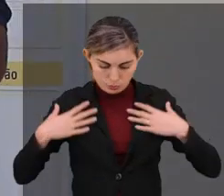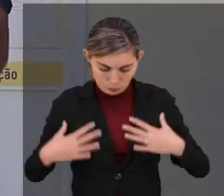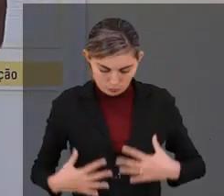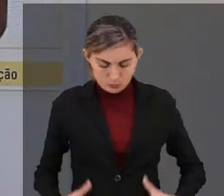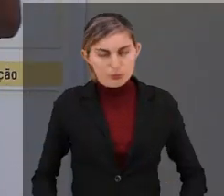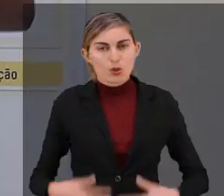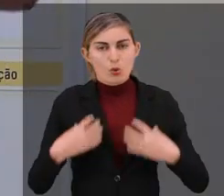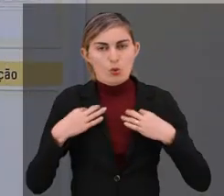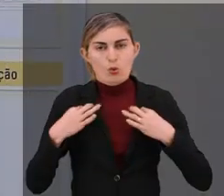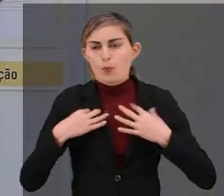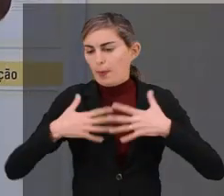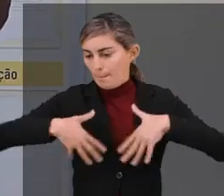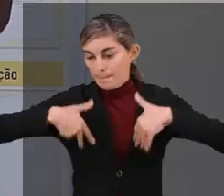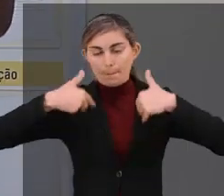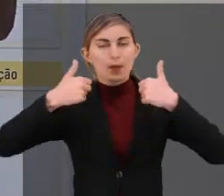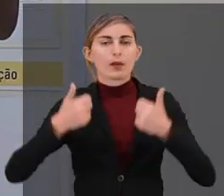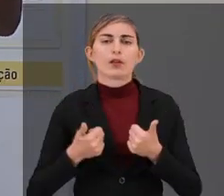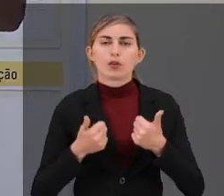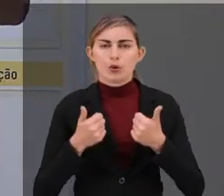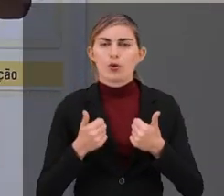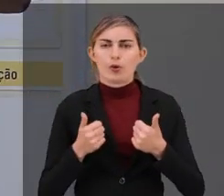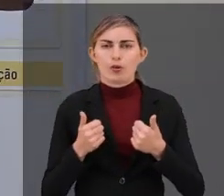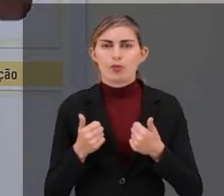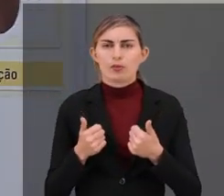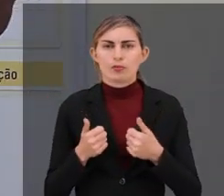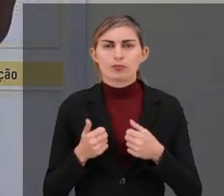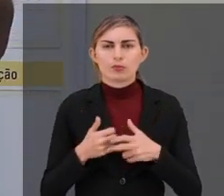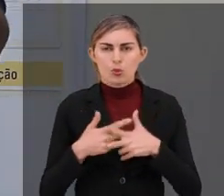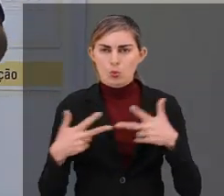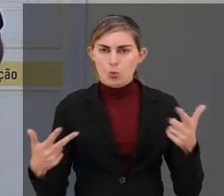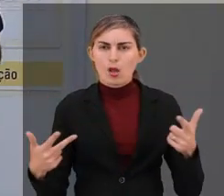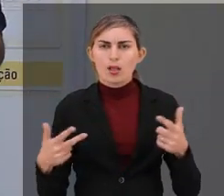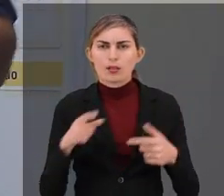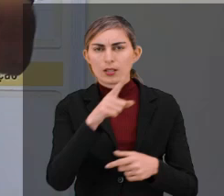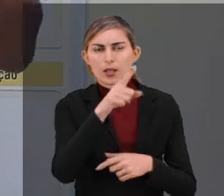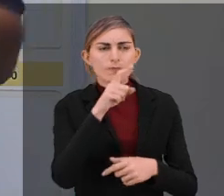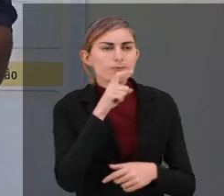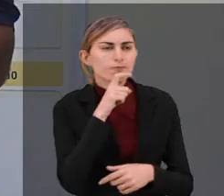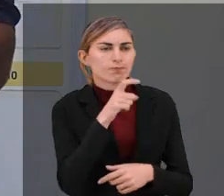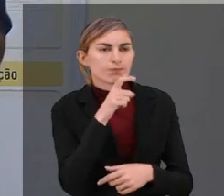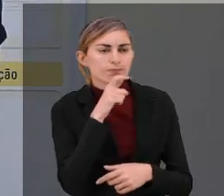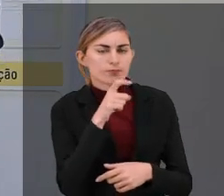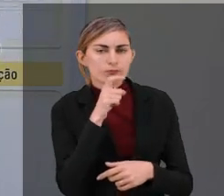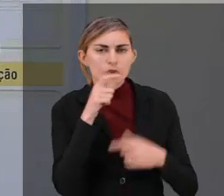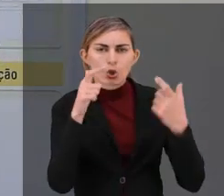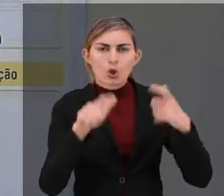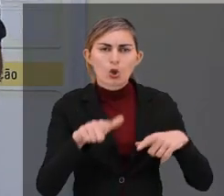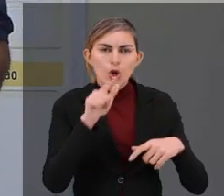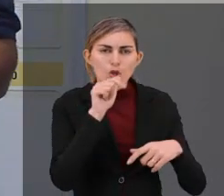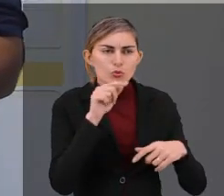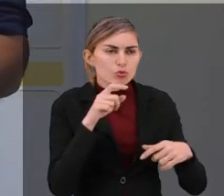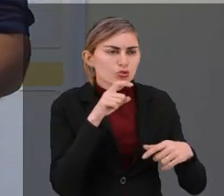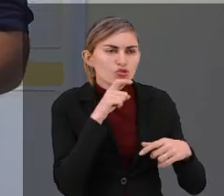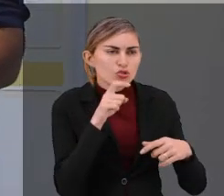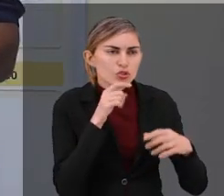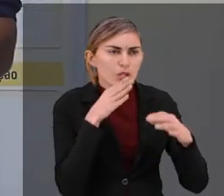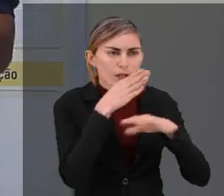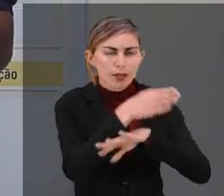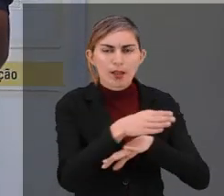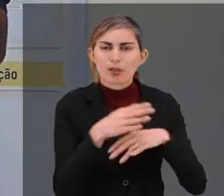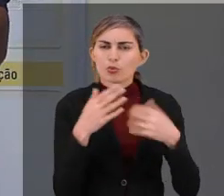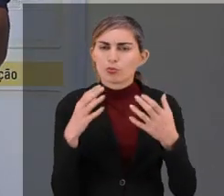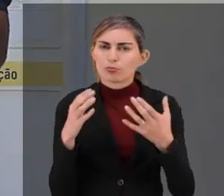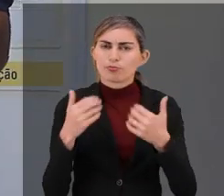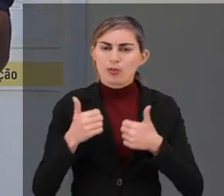que vai fazer com que ele entre num baú refrigerado de forma mais confortável.